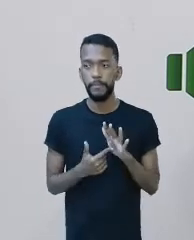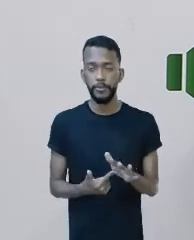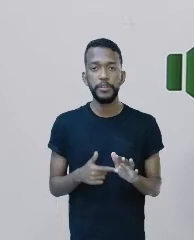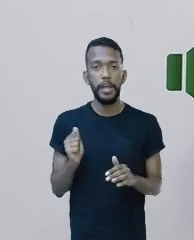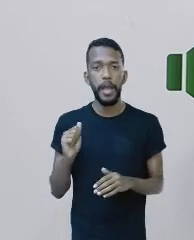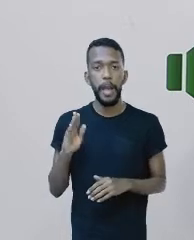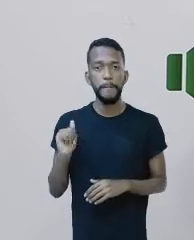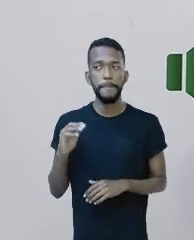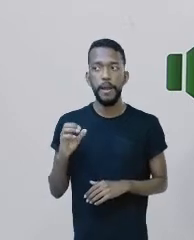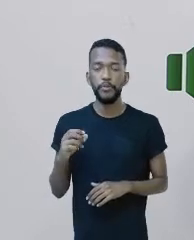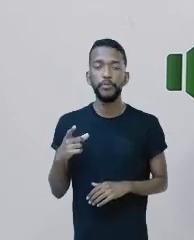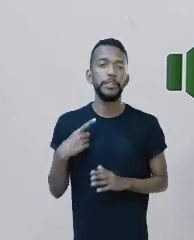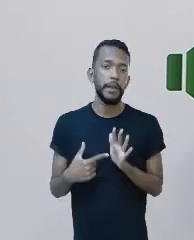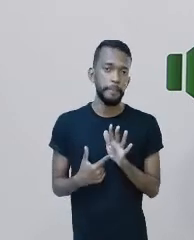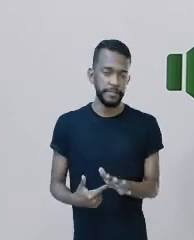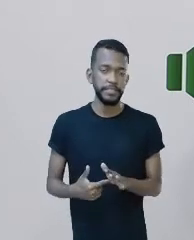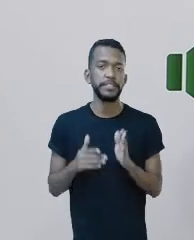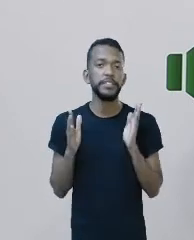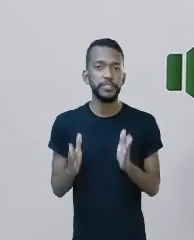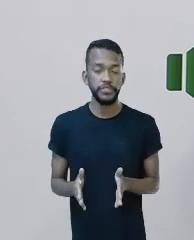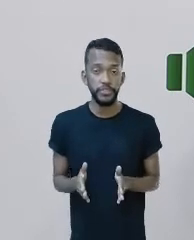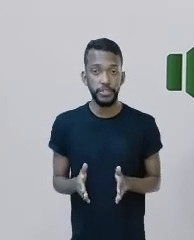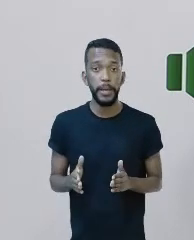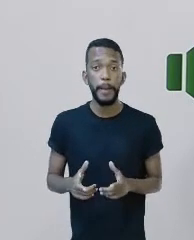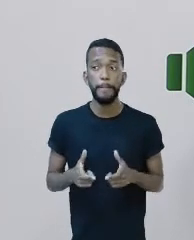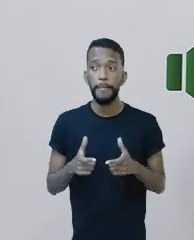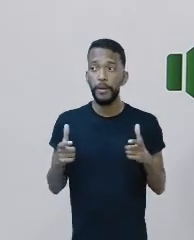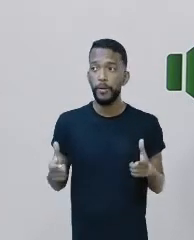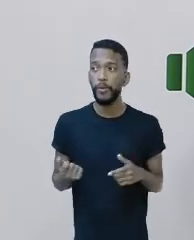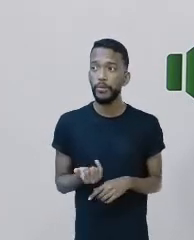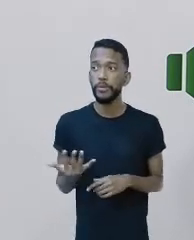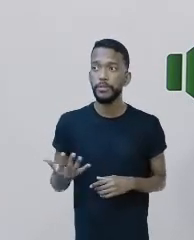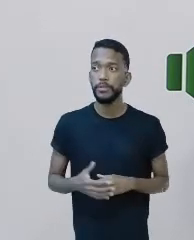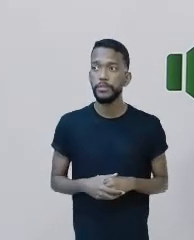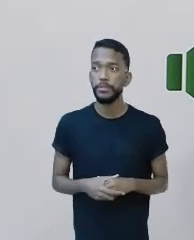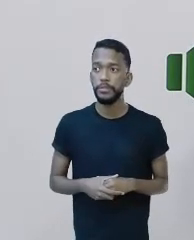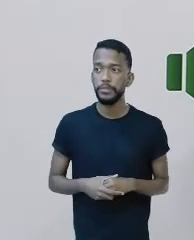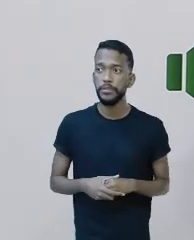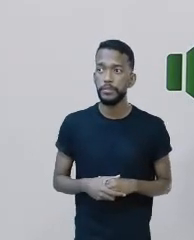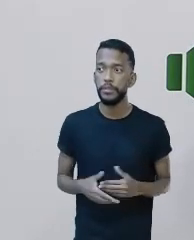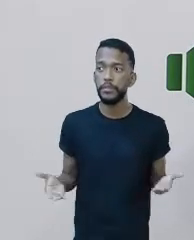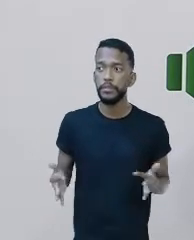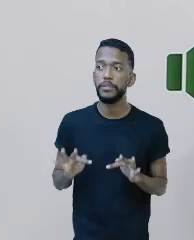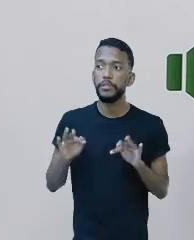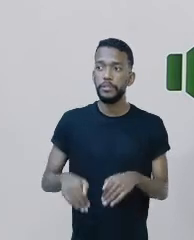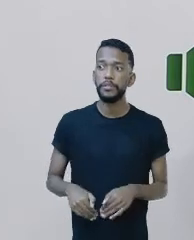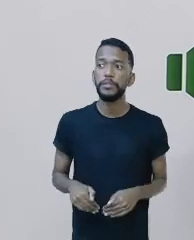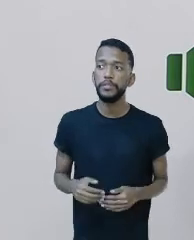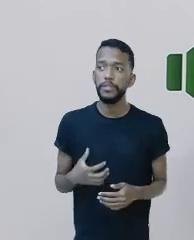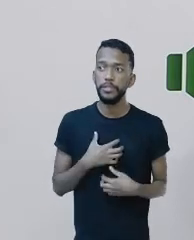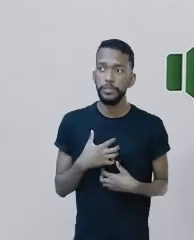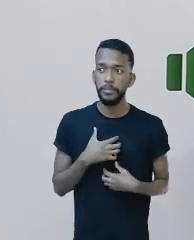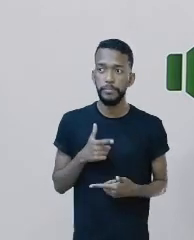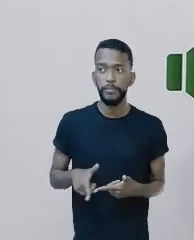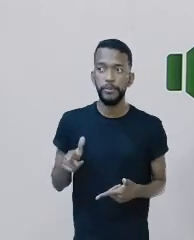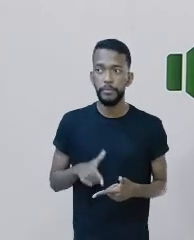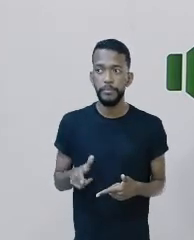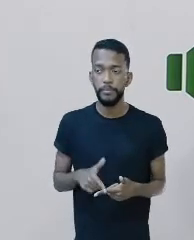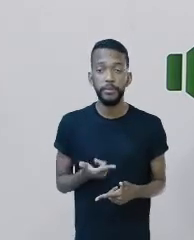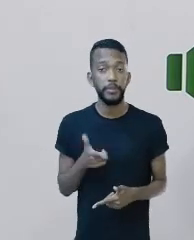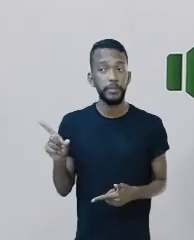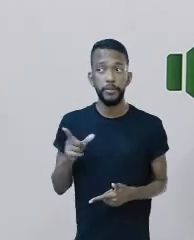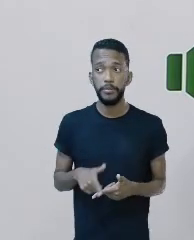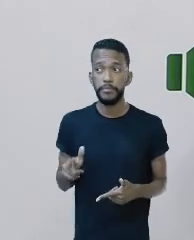o ábaco que está representando a maior quantidade. E para encerrar a situação problema,